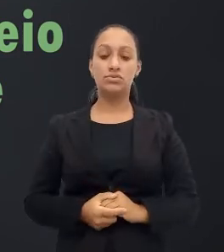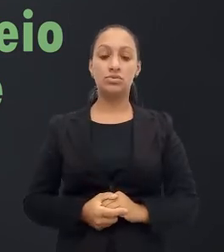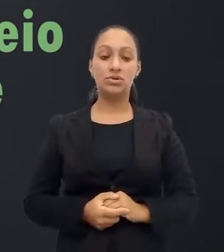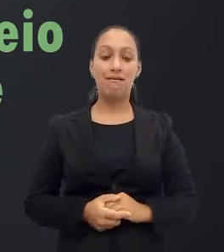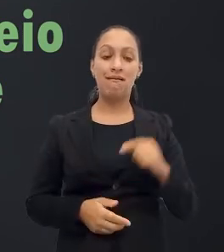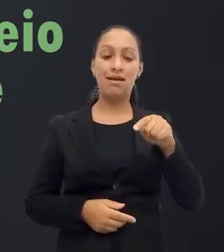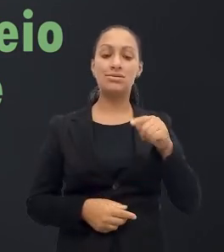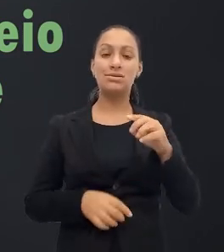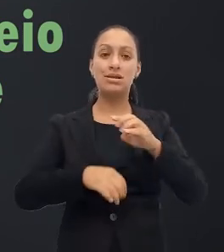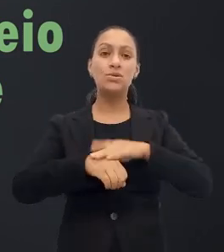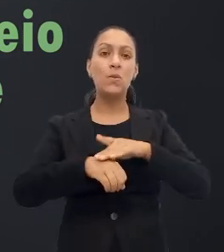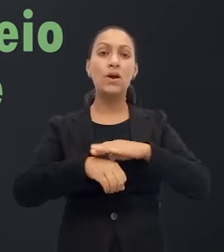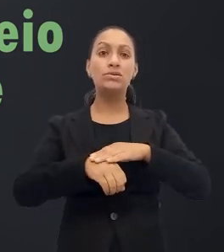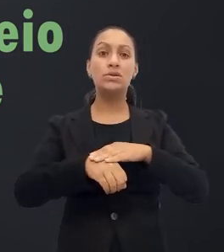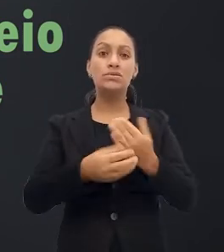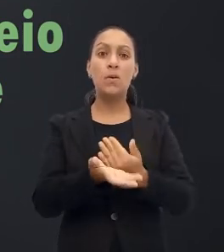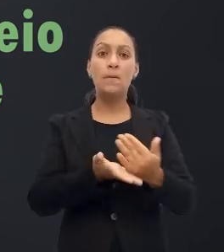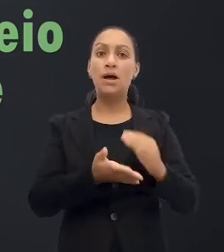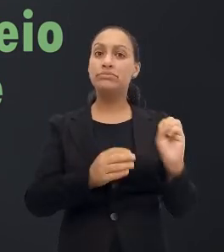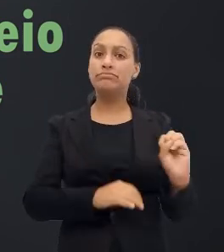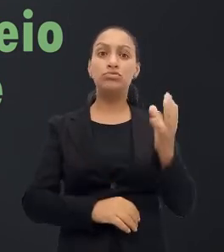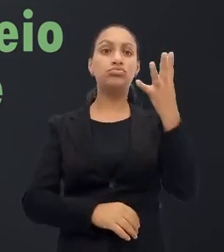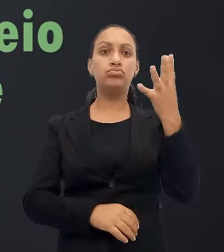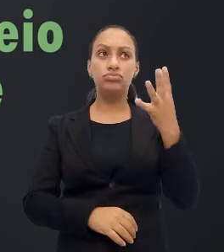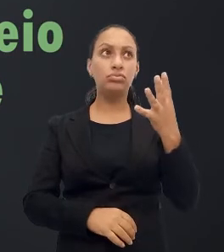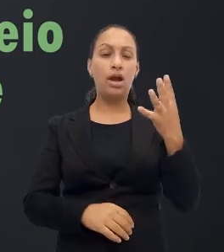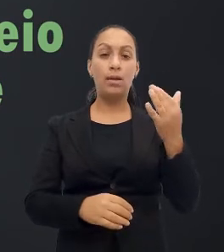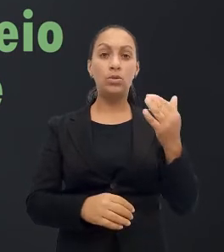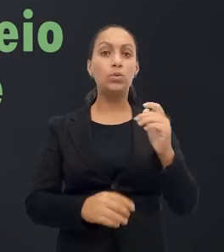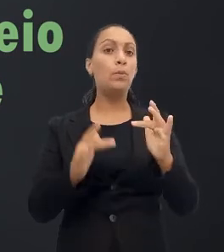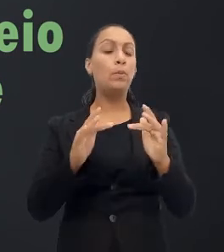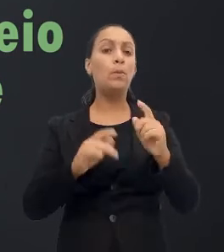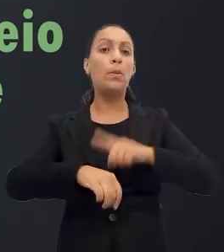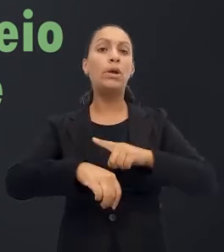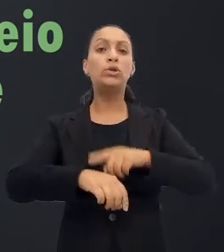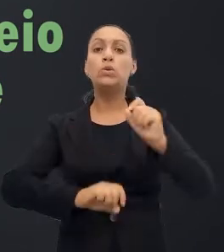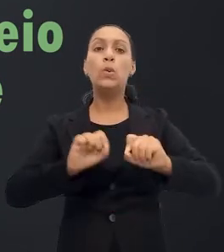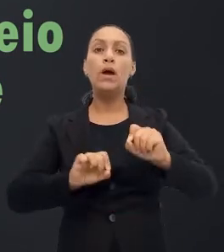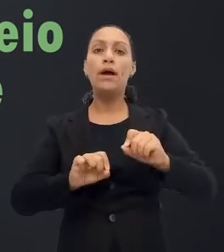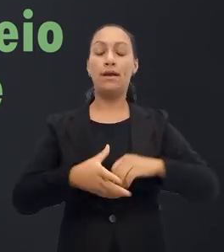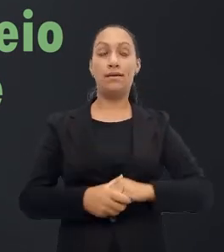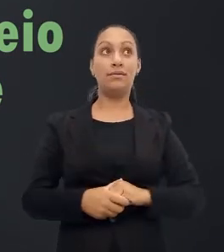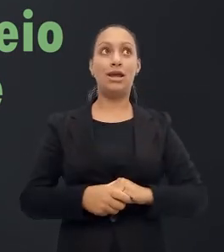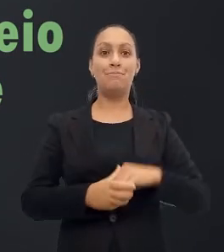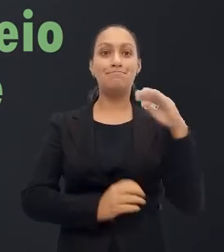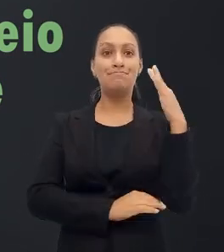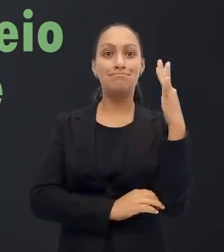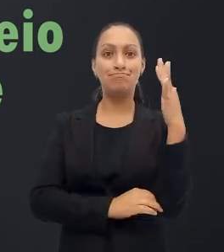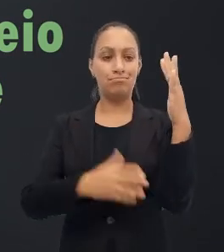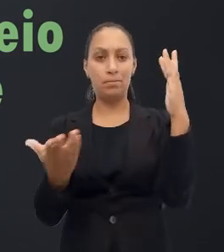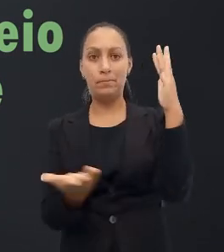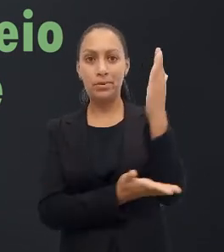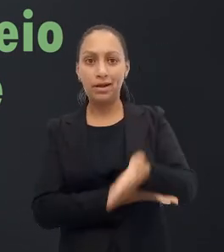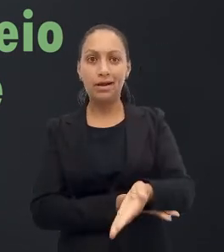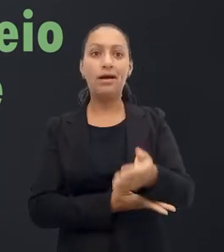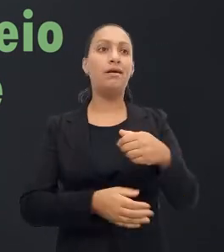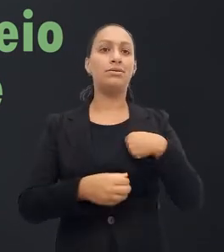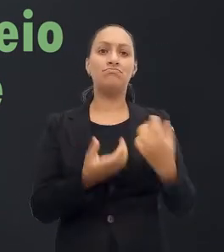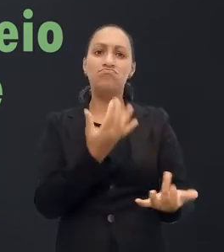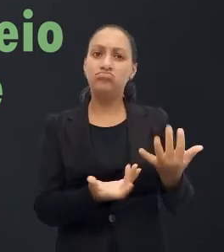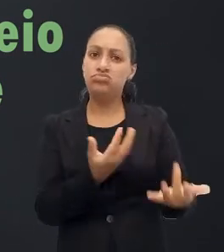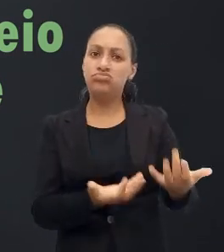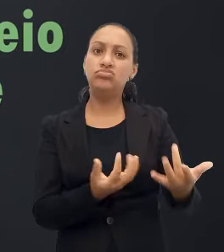essas doenças vão surgindo a partir do momento que nós começamos a desmatar, nós avançamos nas florestas, os desmatamentos,